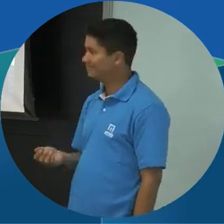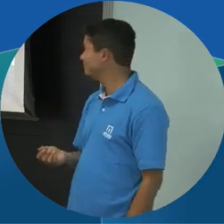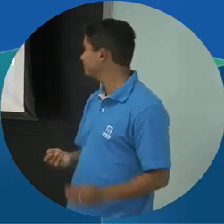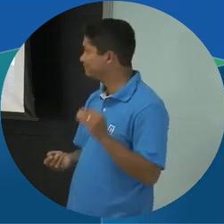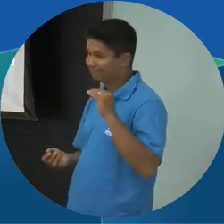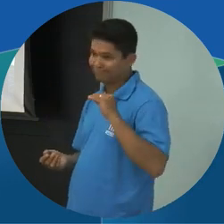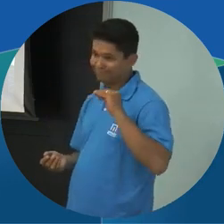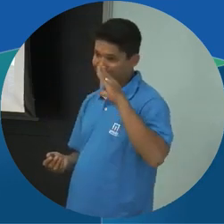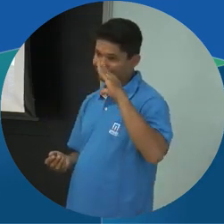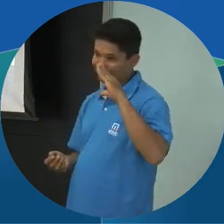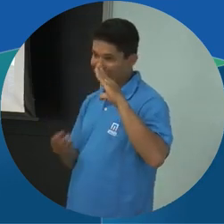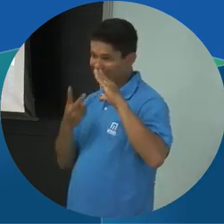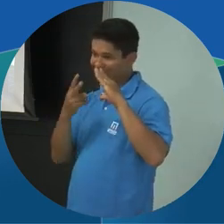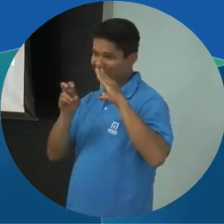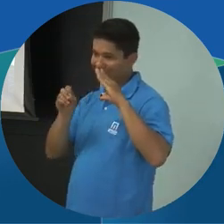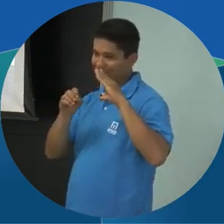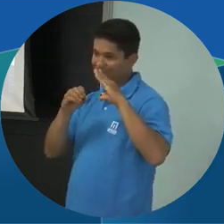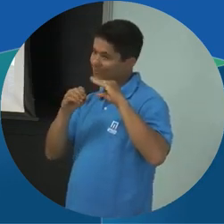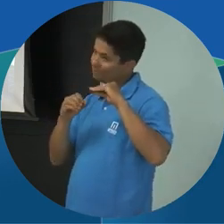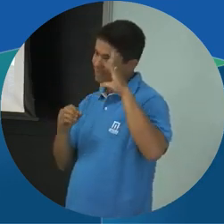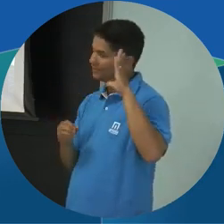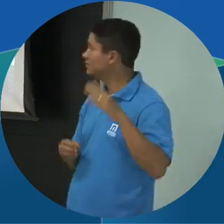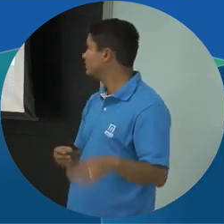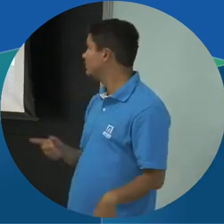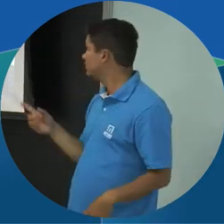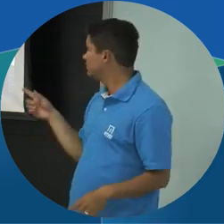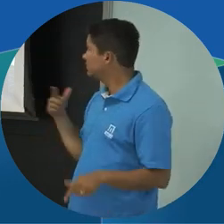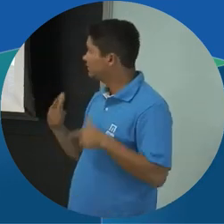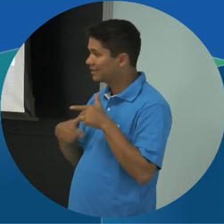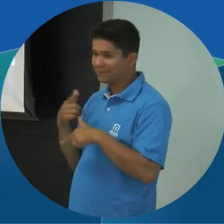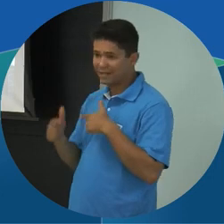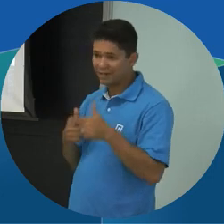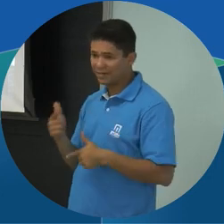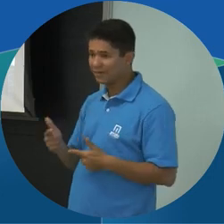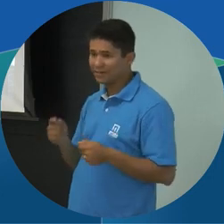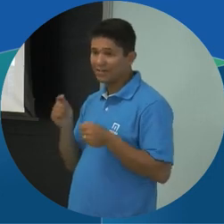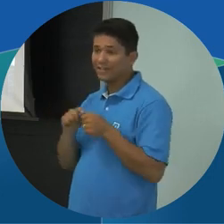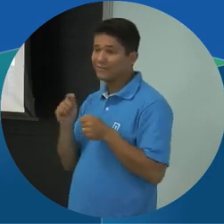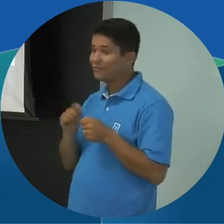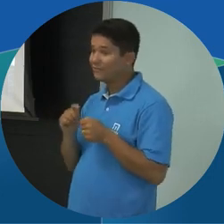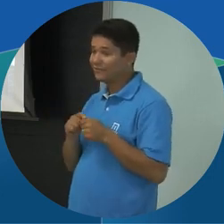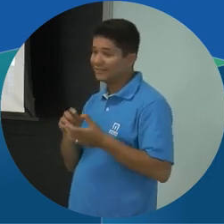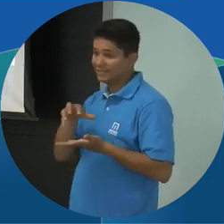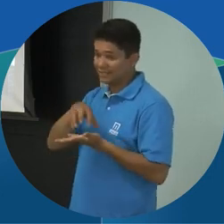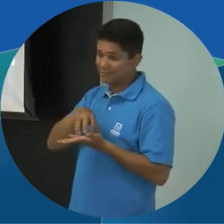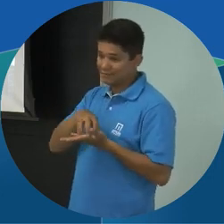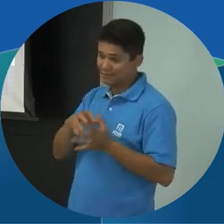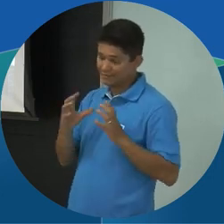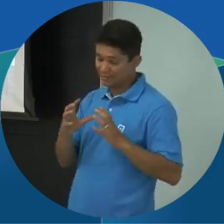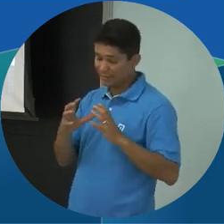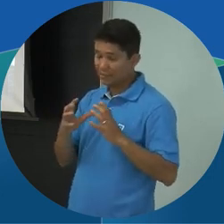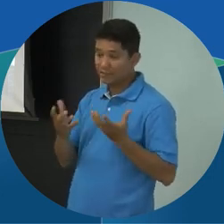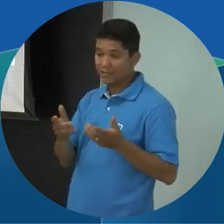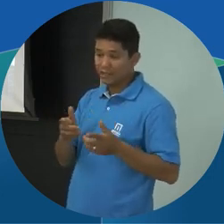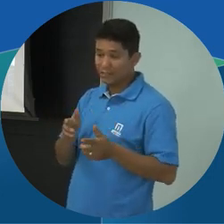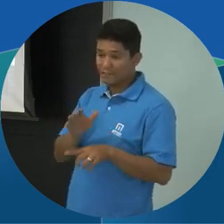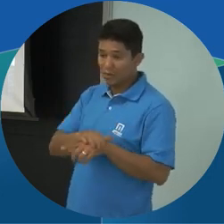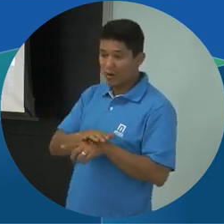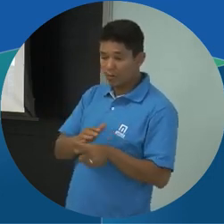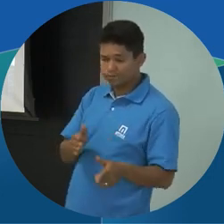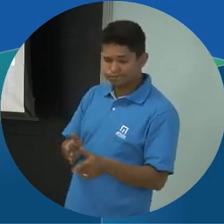estavam com esse equipamento lá, trabalhando, e vocês fizeram o equipamento manual, a atividade